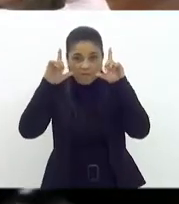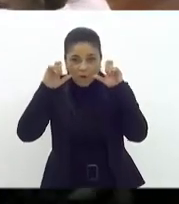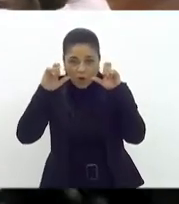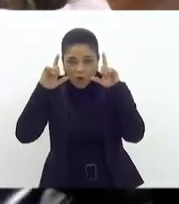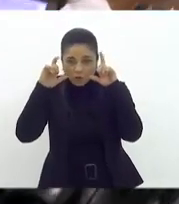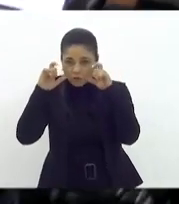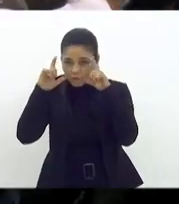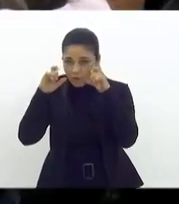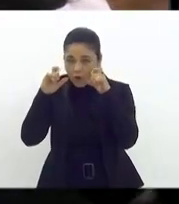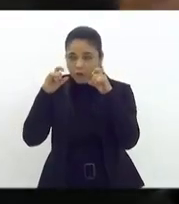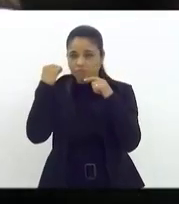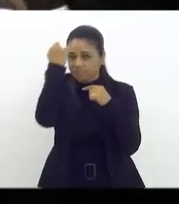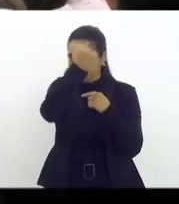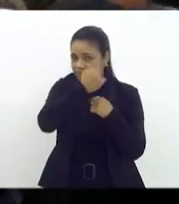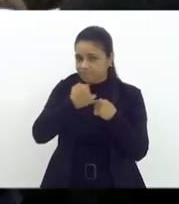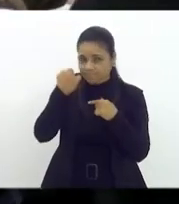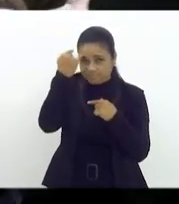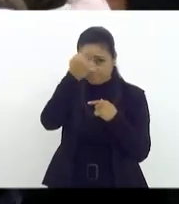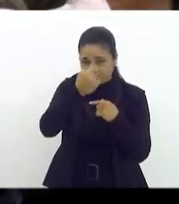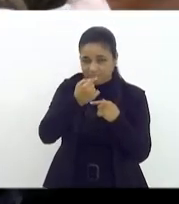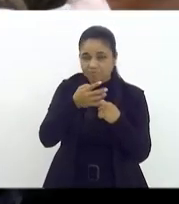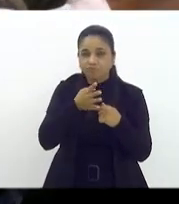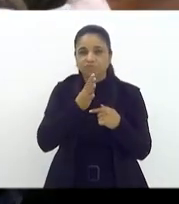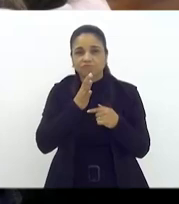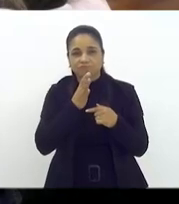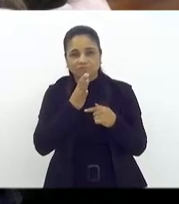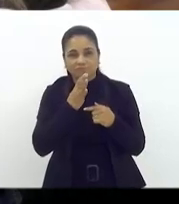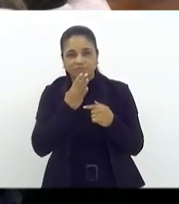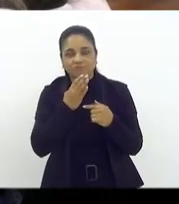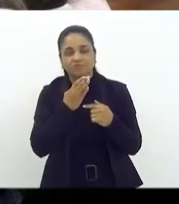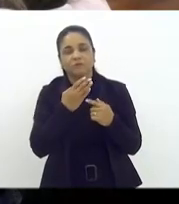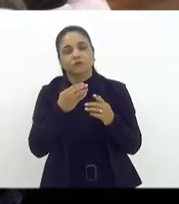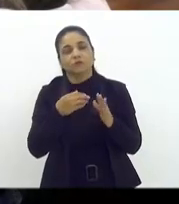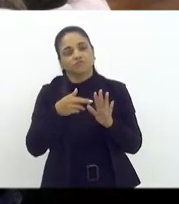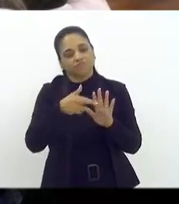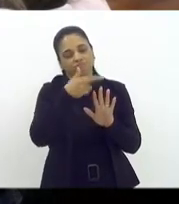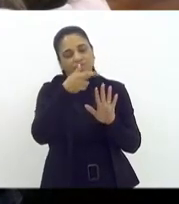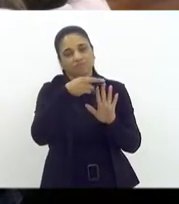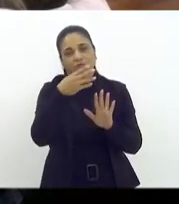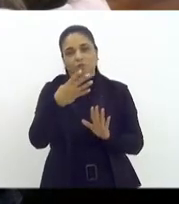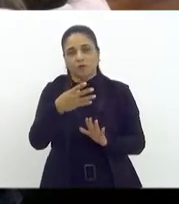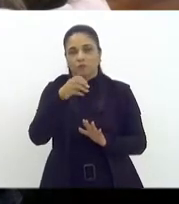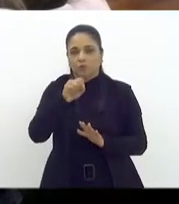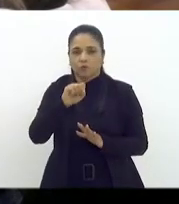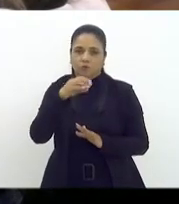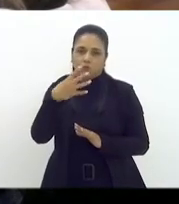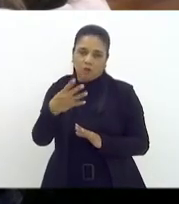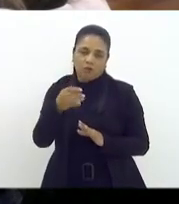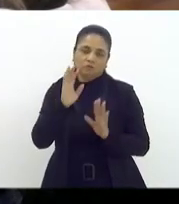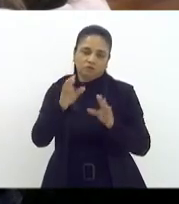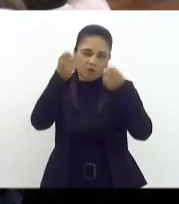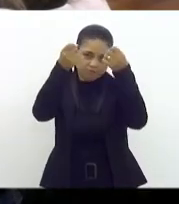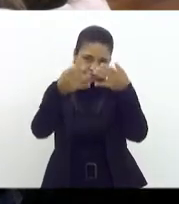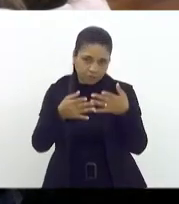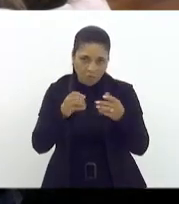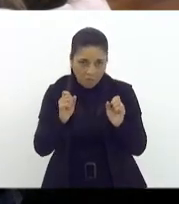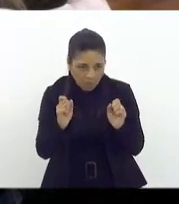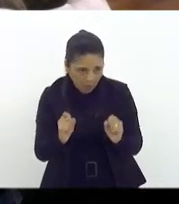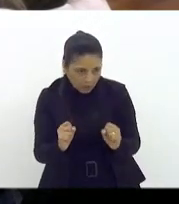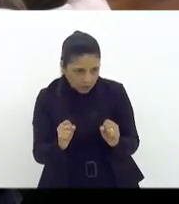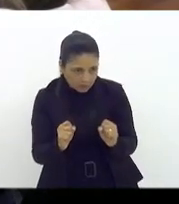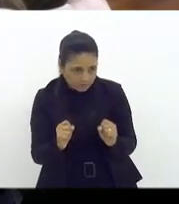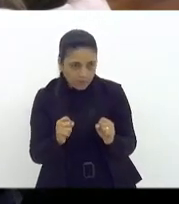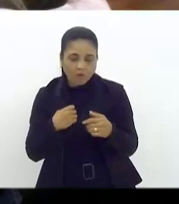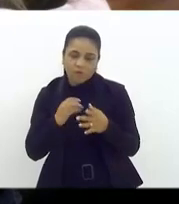contemplados no 484 se vocês quiserem que eu explique mais alguns aspectos ali eu fico à disposição pode ser assim pode